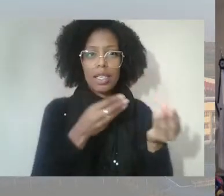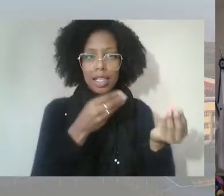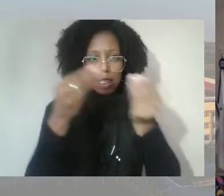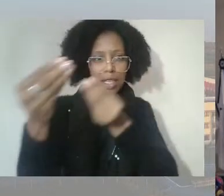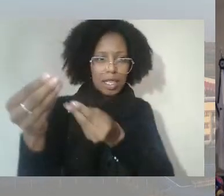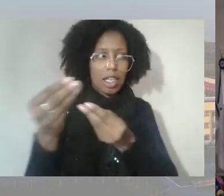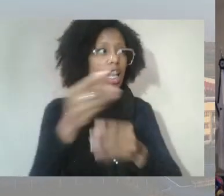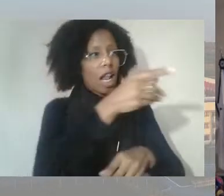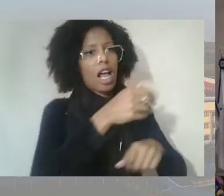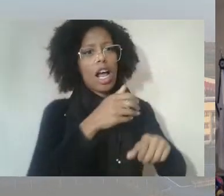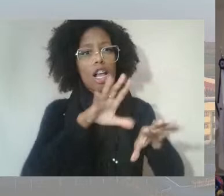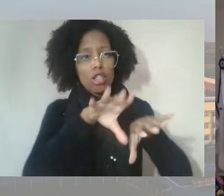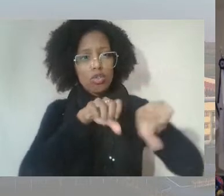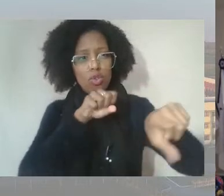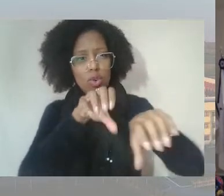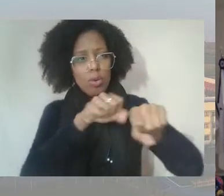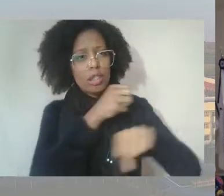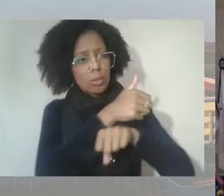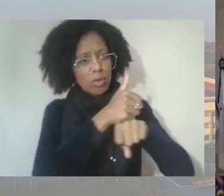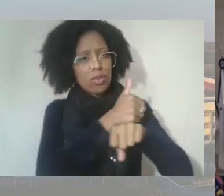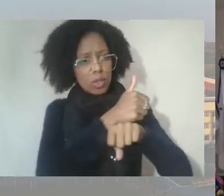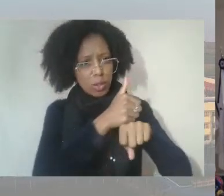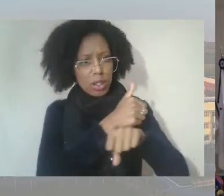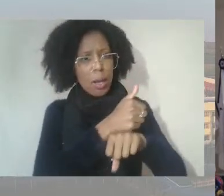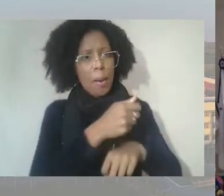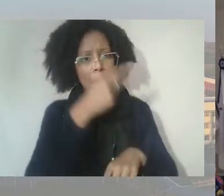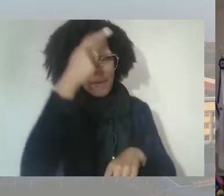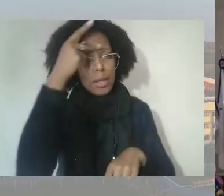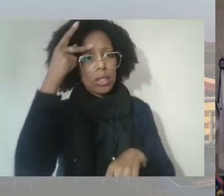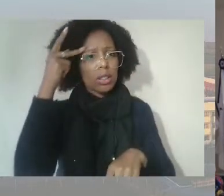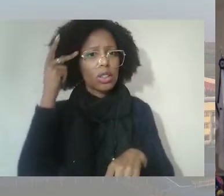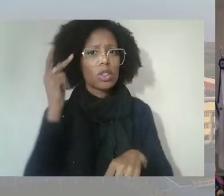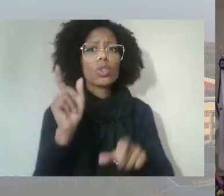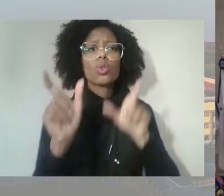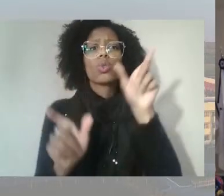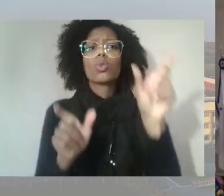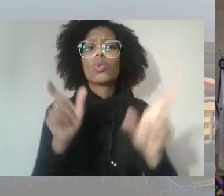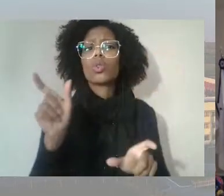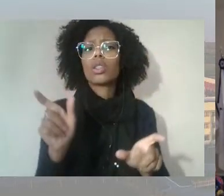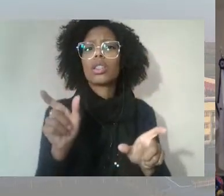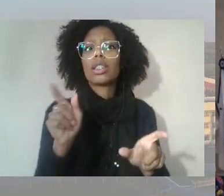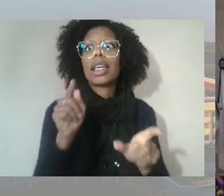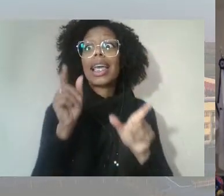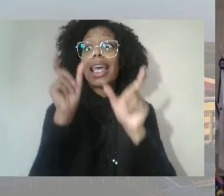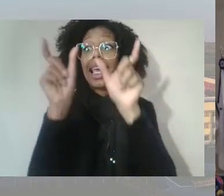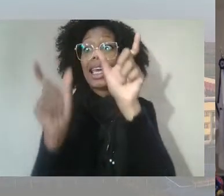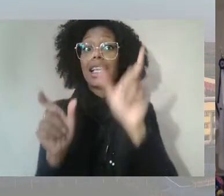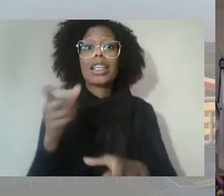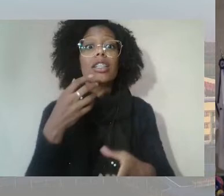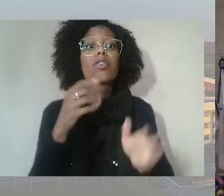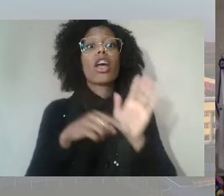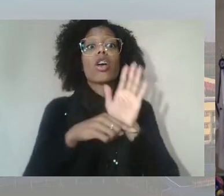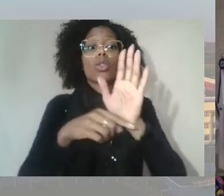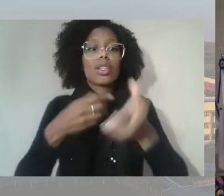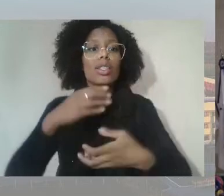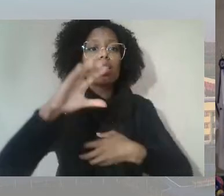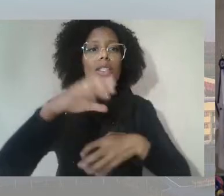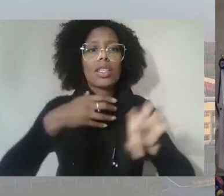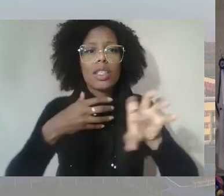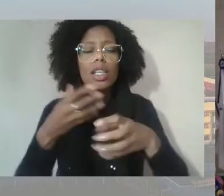formando pessoas humanas que vão pensar na complexidade das relações que estão